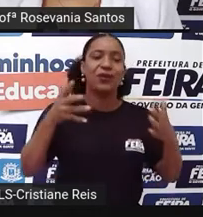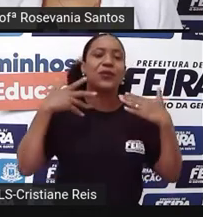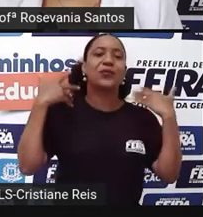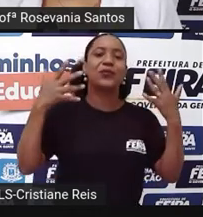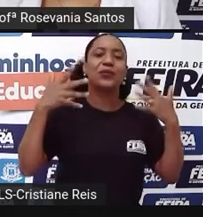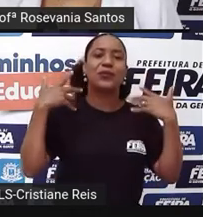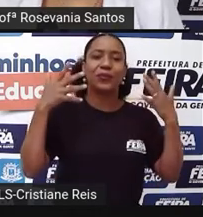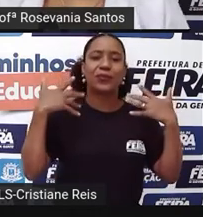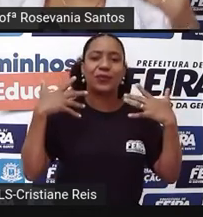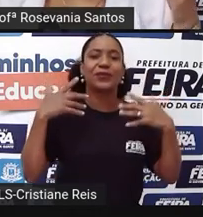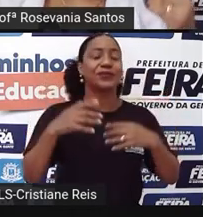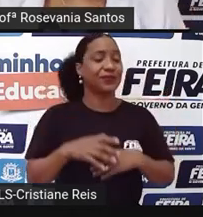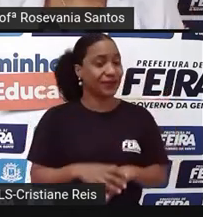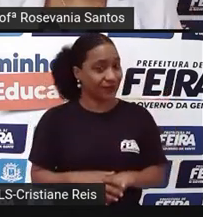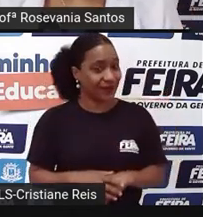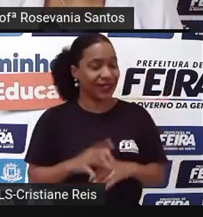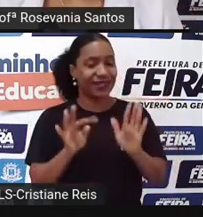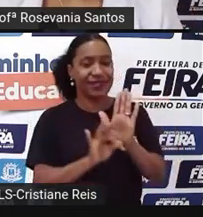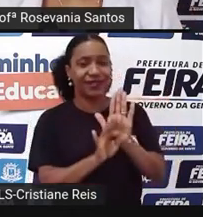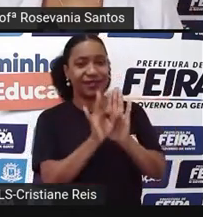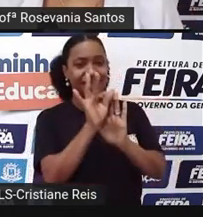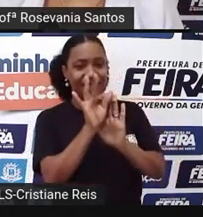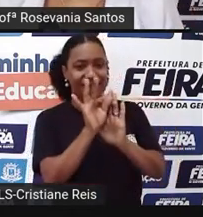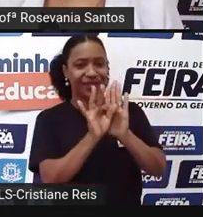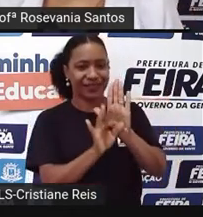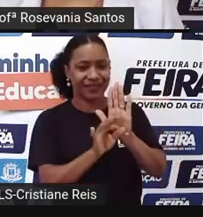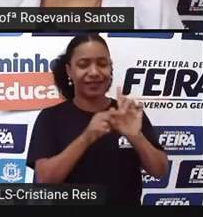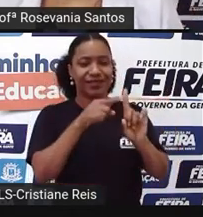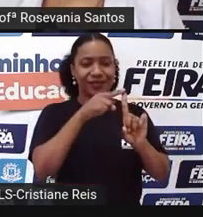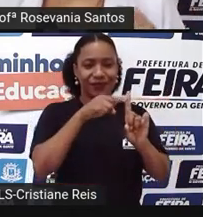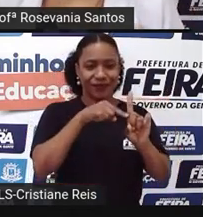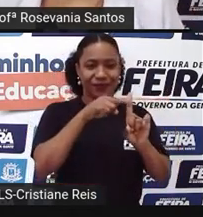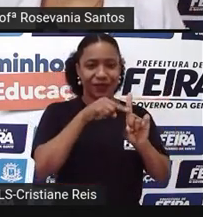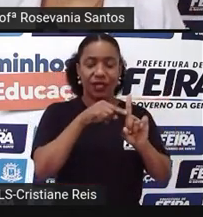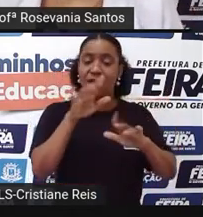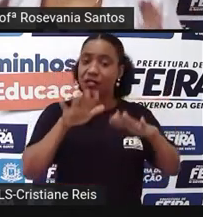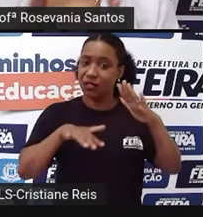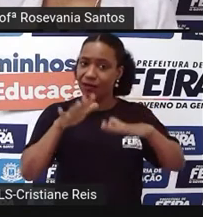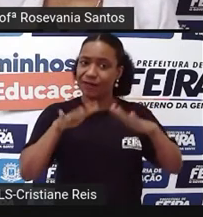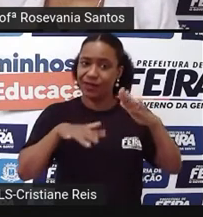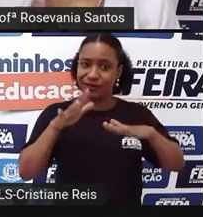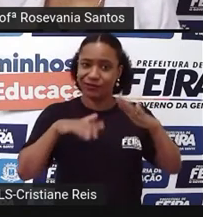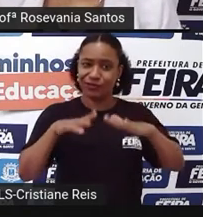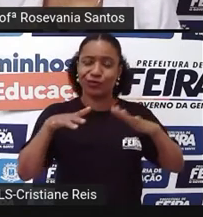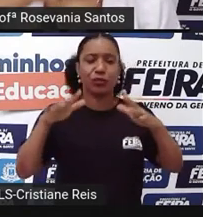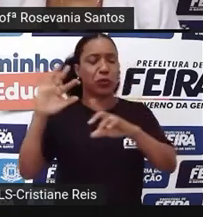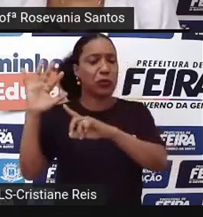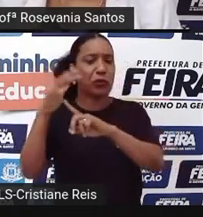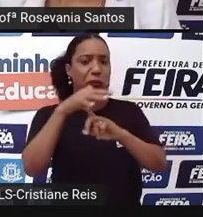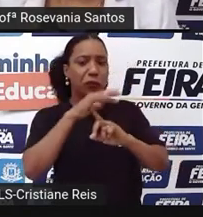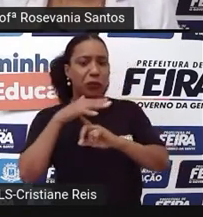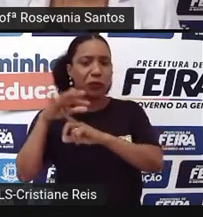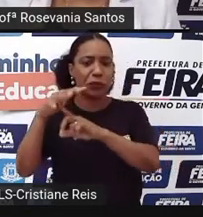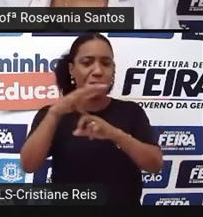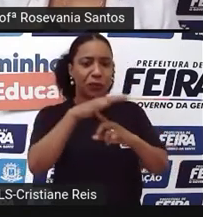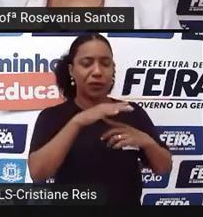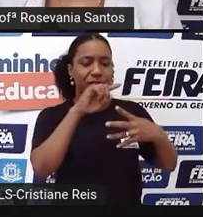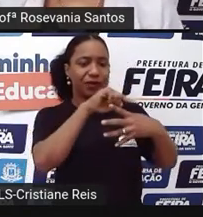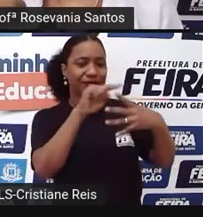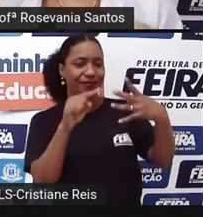aqui subtropical. Então, as temperaturas, elas vão depender da estação do ano, porque o subtropical, você lembra, tem as quatro